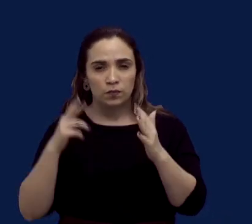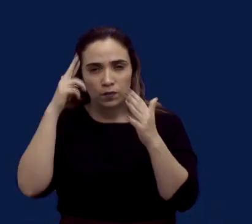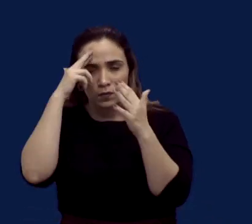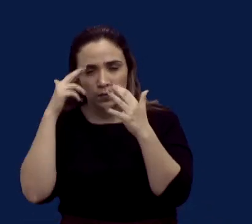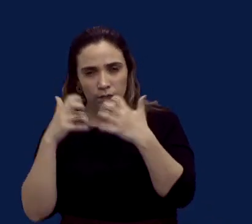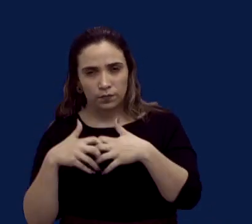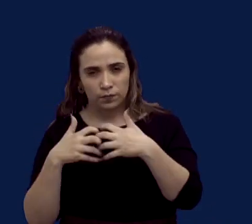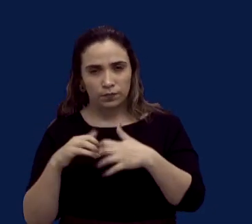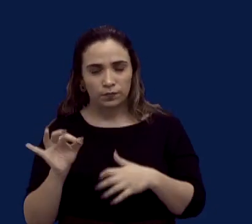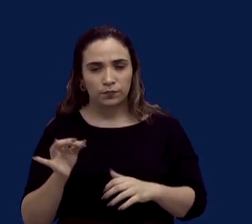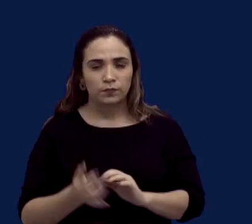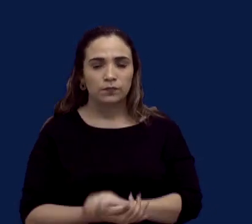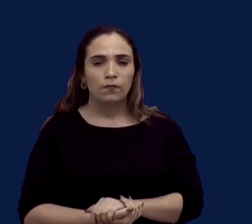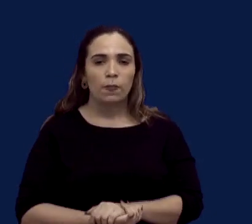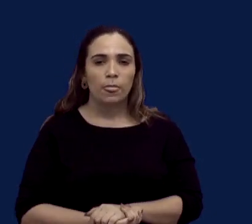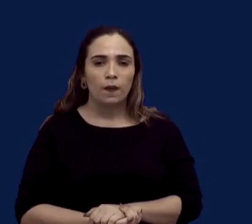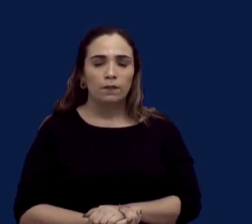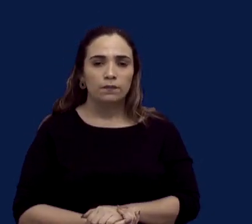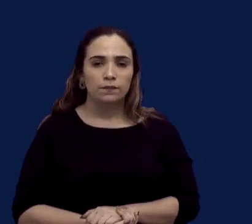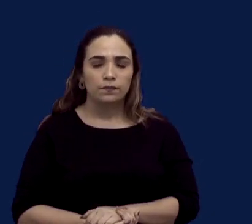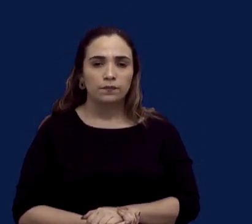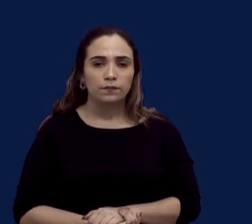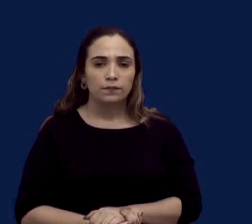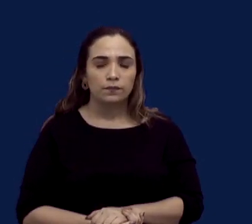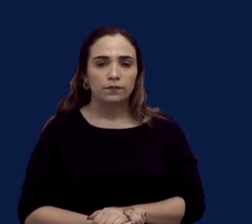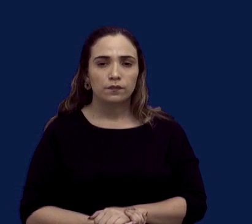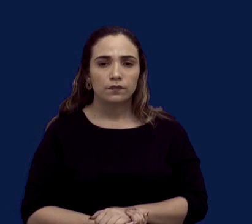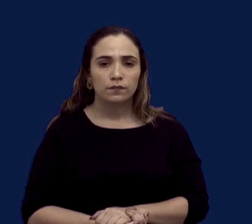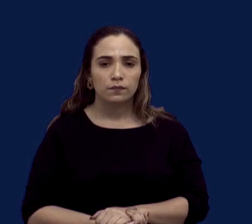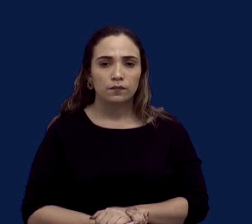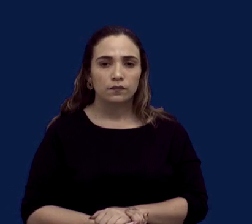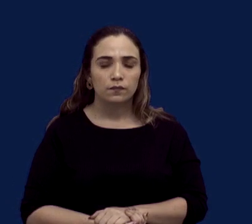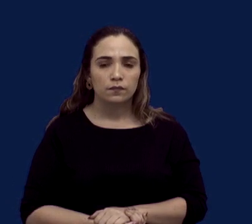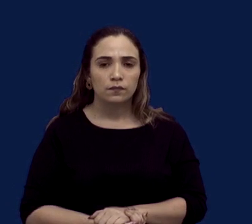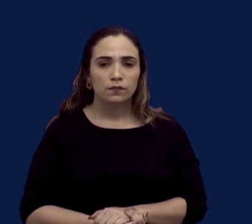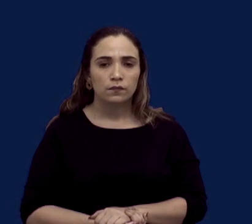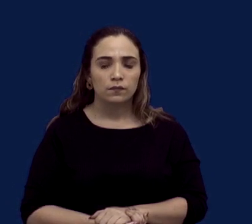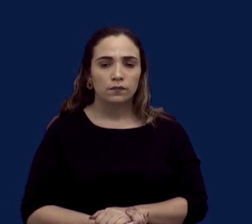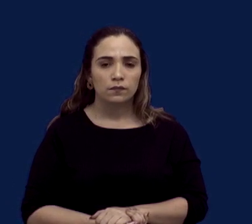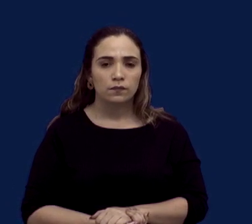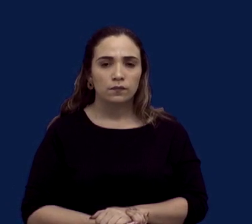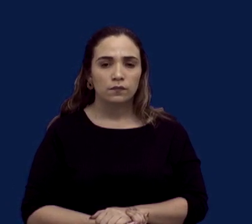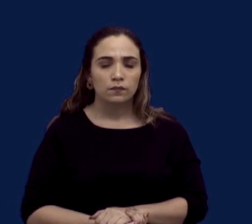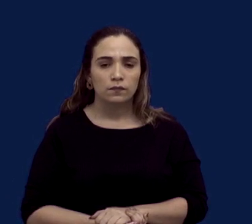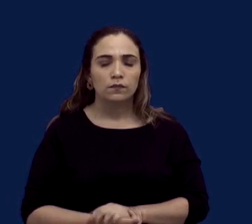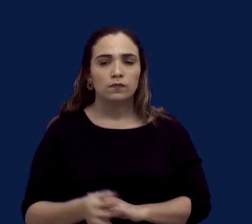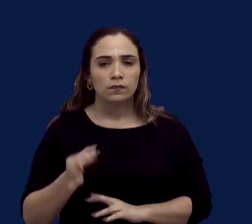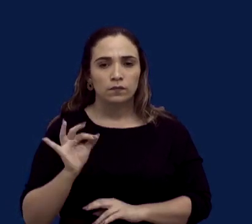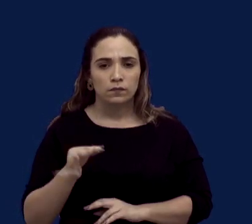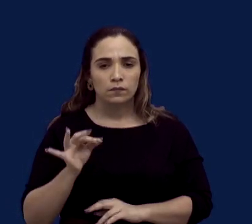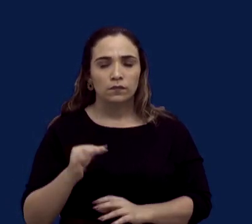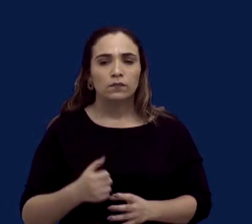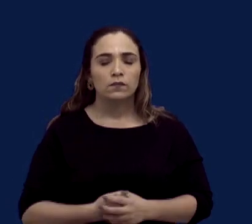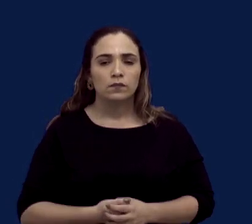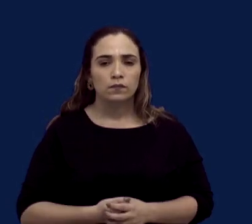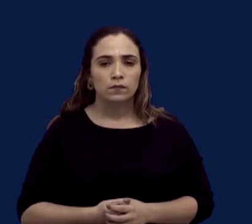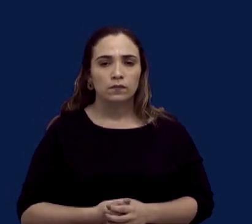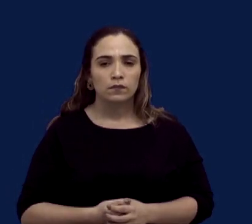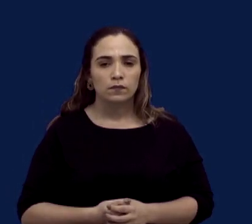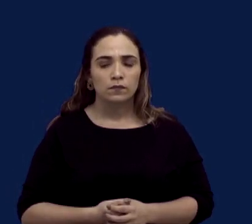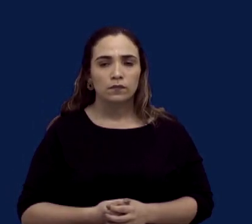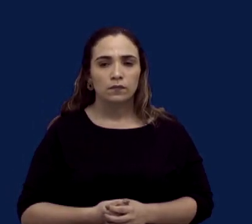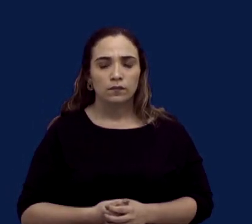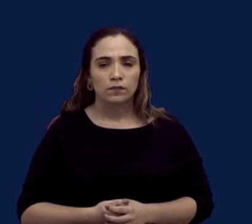Não é isso mesmo? É isso mesmo, sabe? Exatamente isso, né? Eu acho que você captou bem